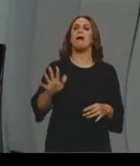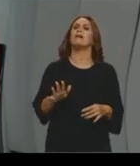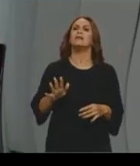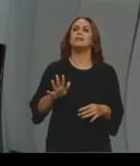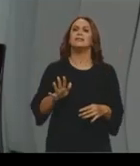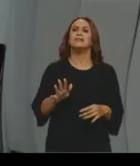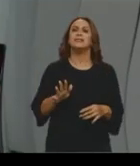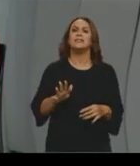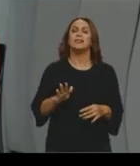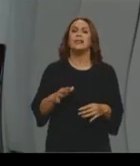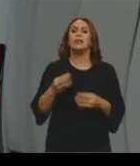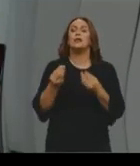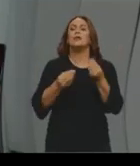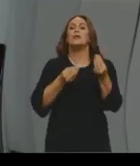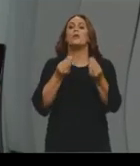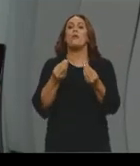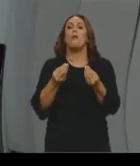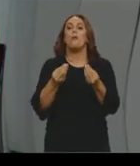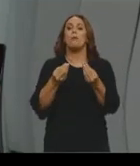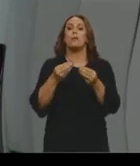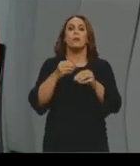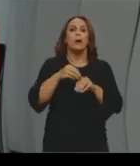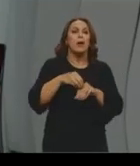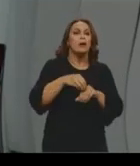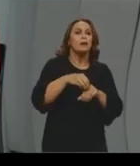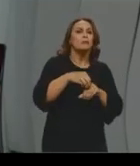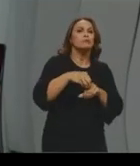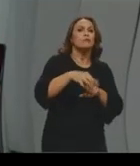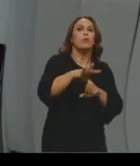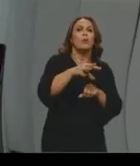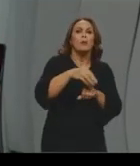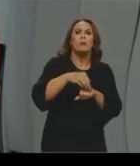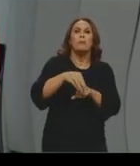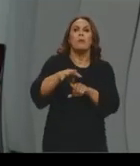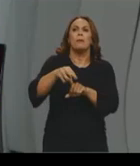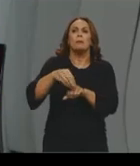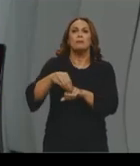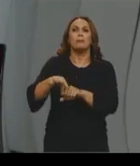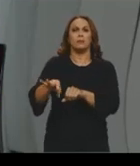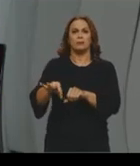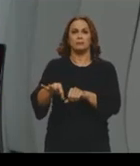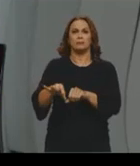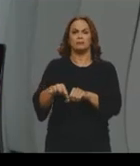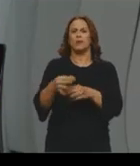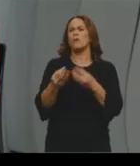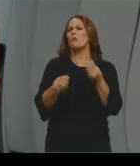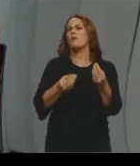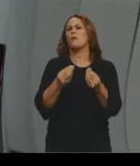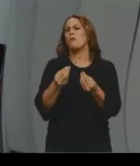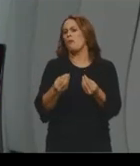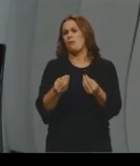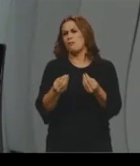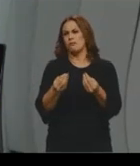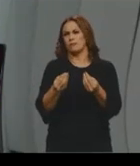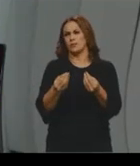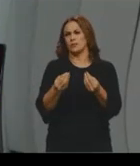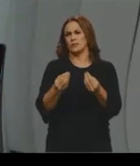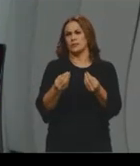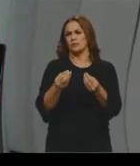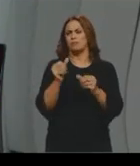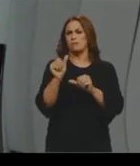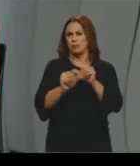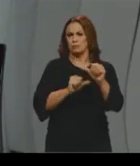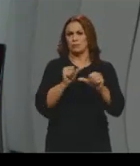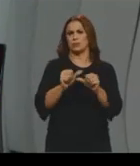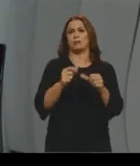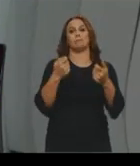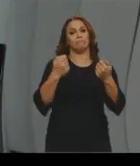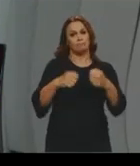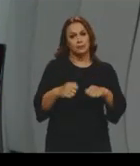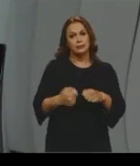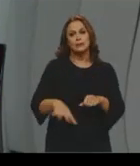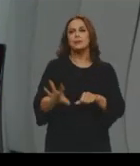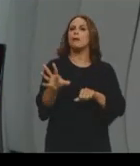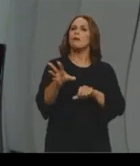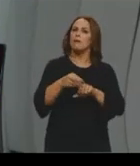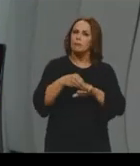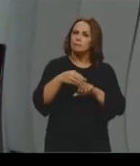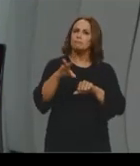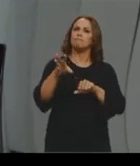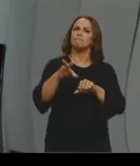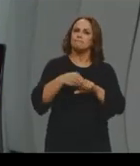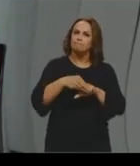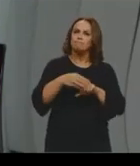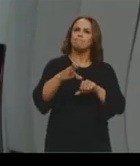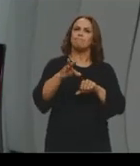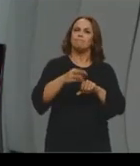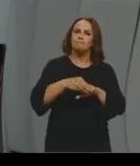elas são reproduzidas, né? Então, como que a gente faz para a gente rever isso? É com conhecimento. Então, é muito complicado